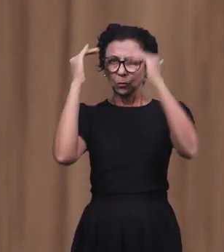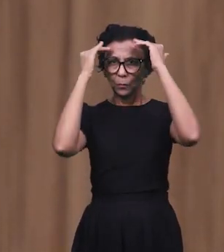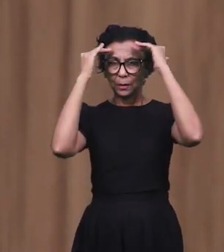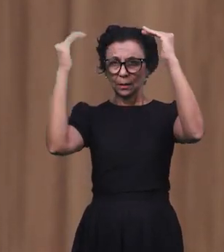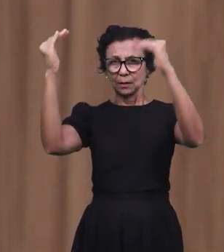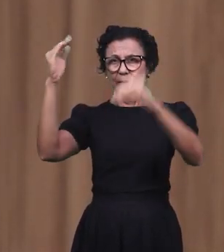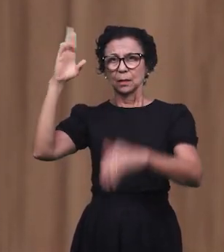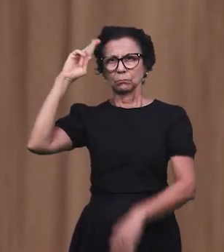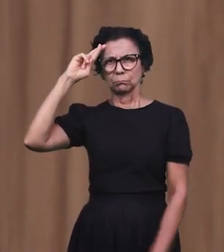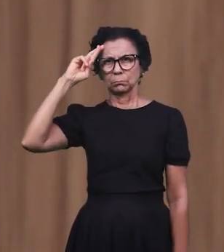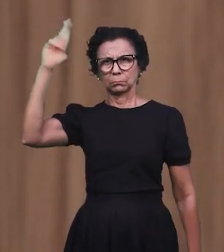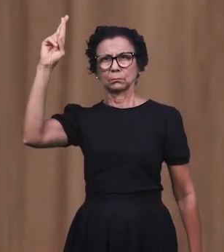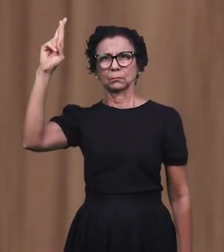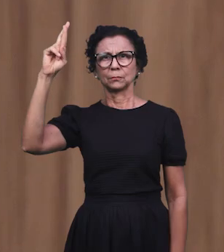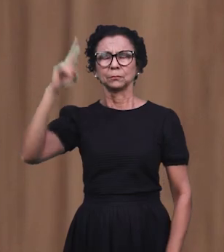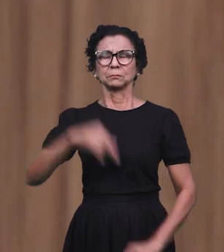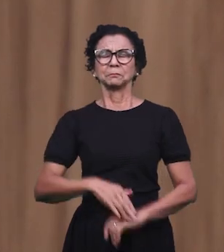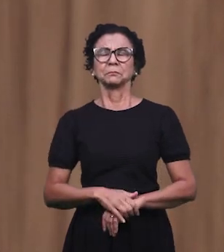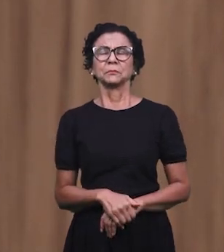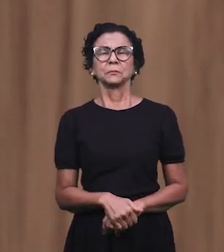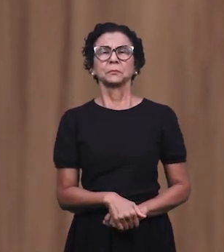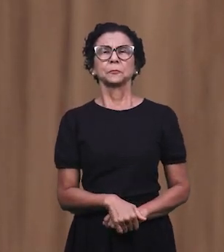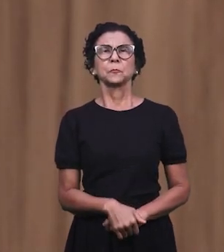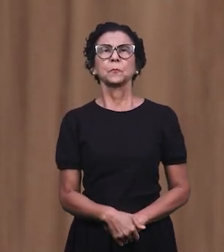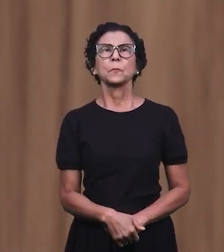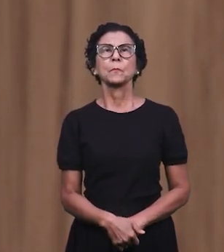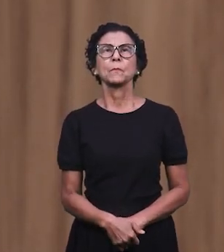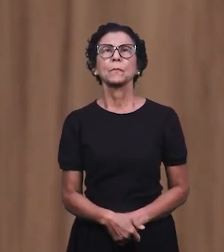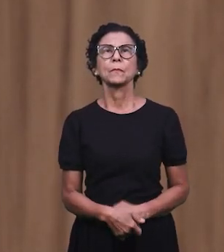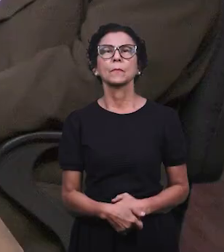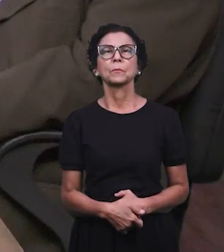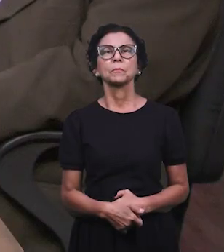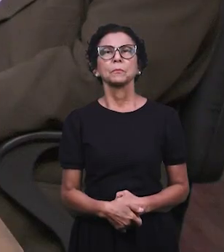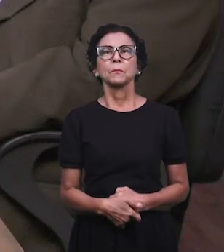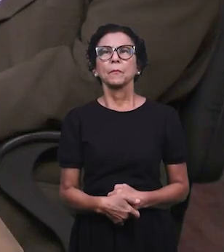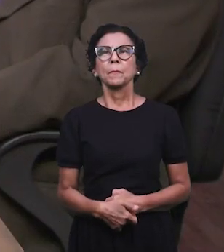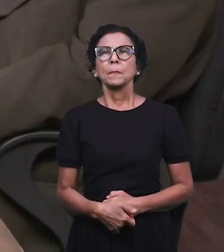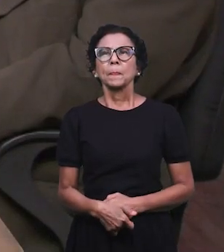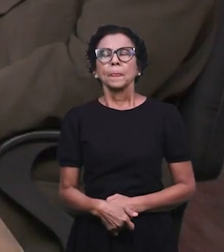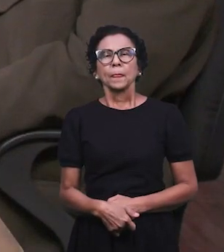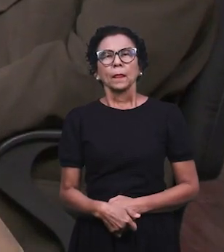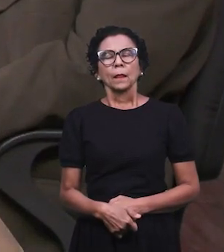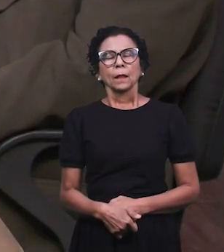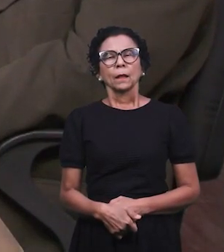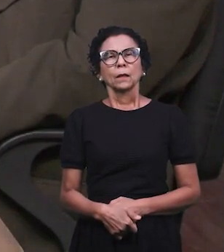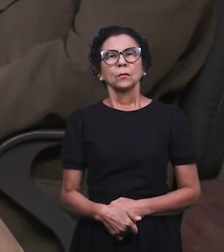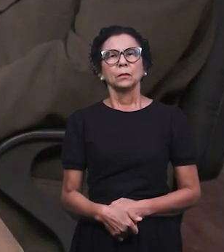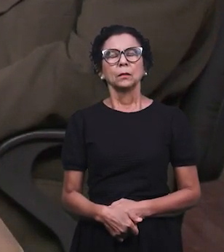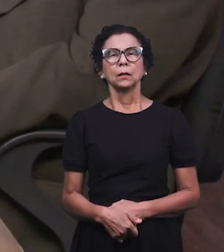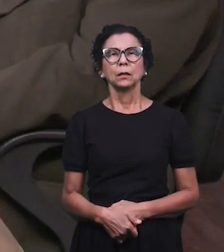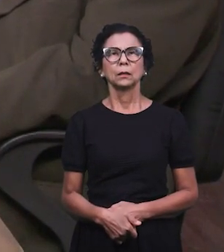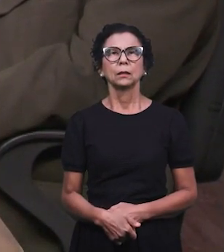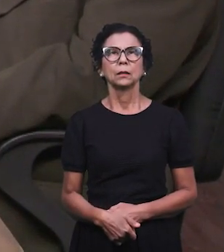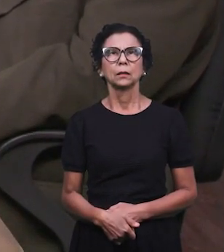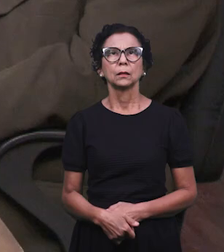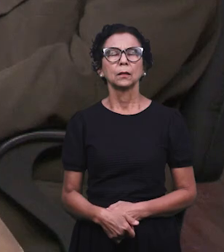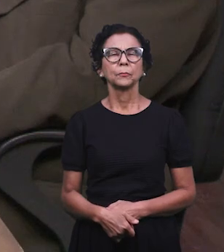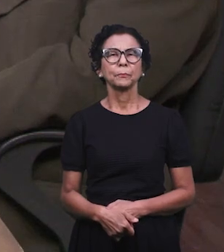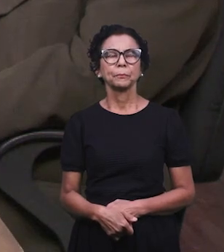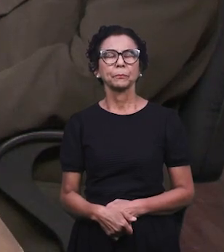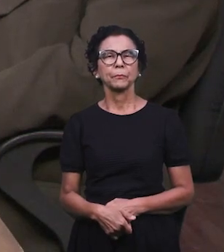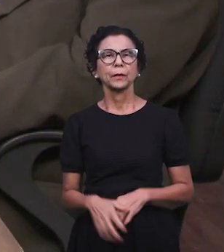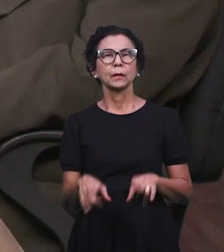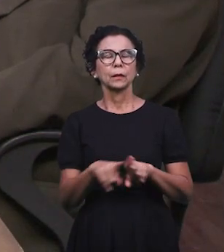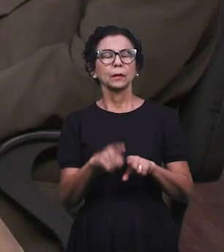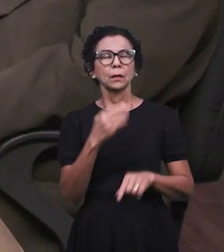da direção do nosso comandante. Muito bem, não é? Eu acho que um exemplo que a gente pode entrar, eu até